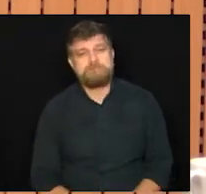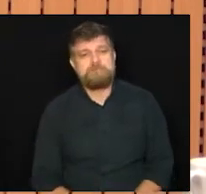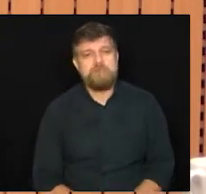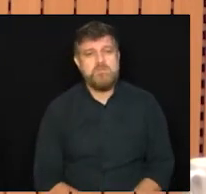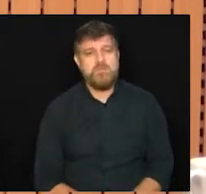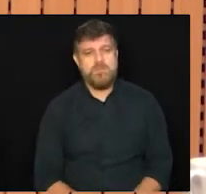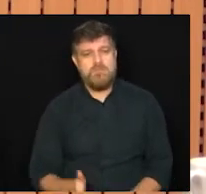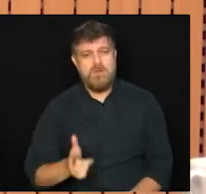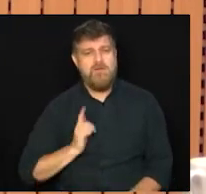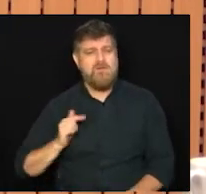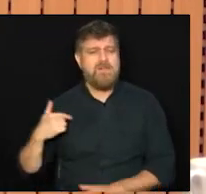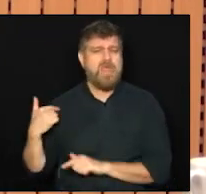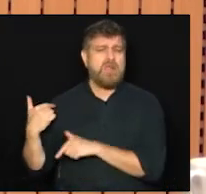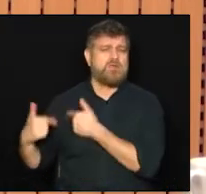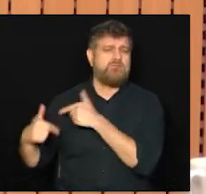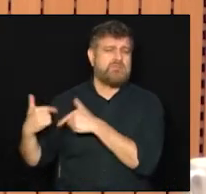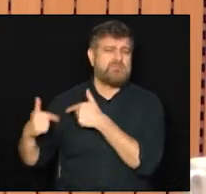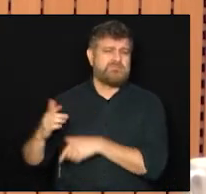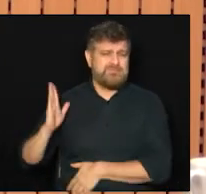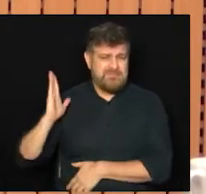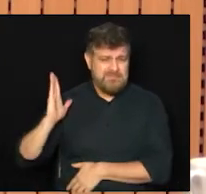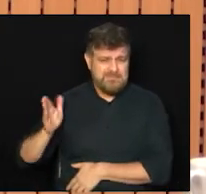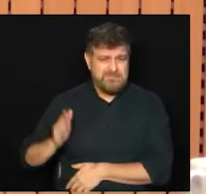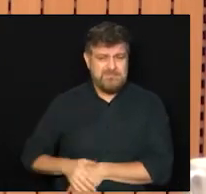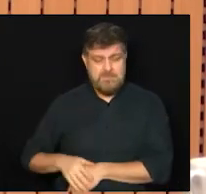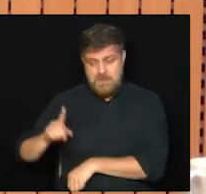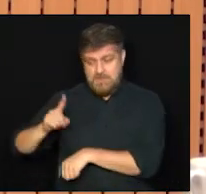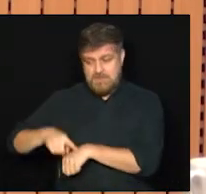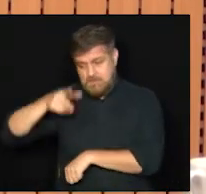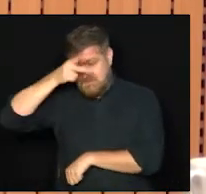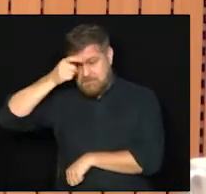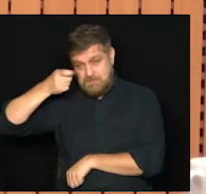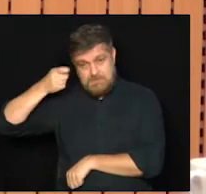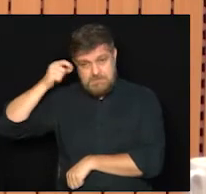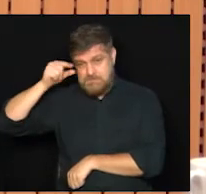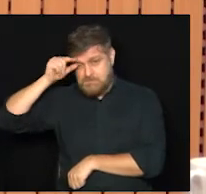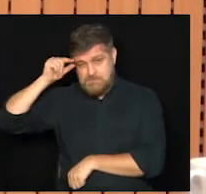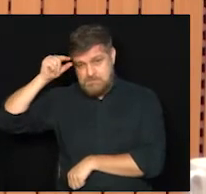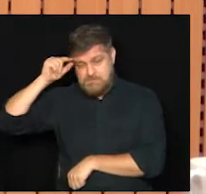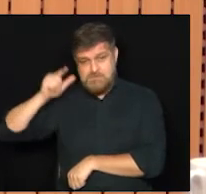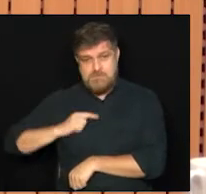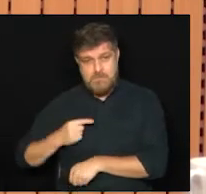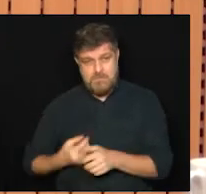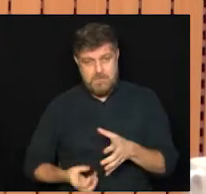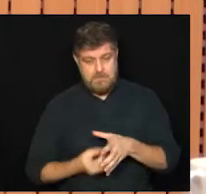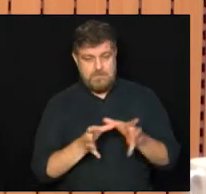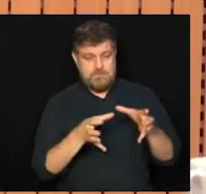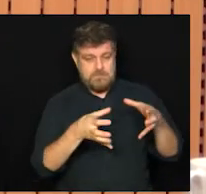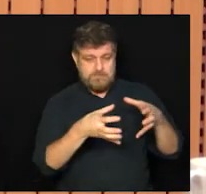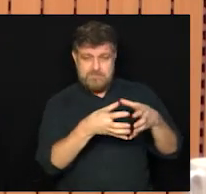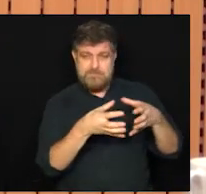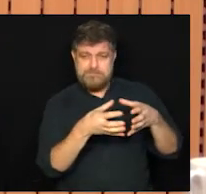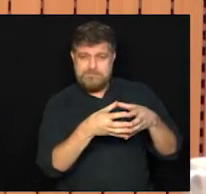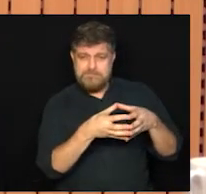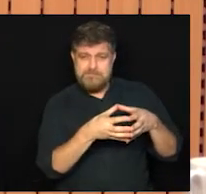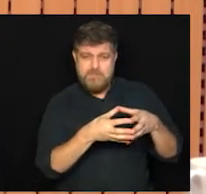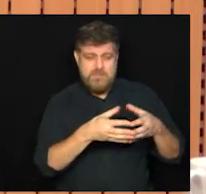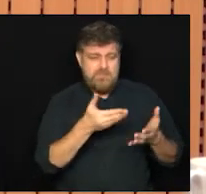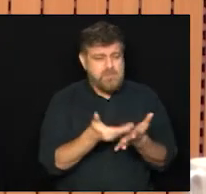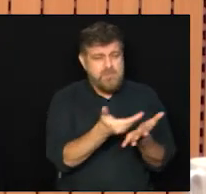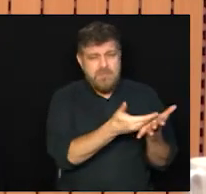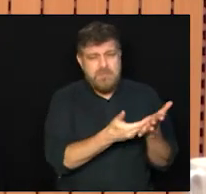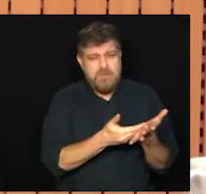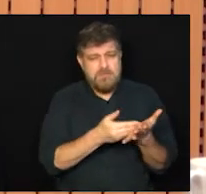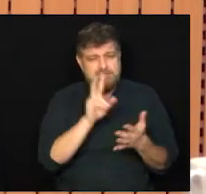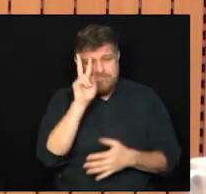tem um trabalho que já veio desde o final do governo Jonas, de uma comissão procurando rever, num